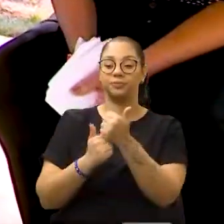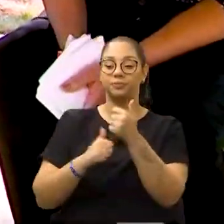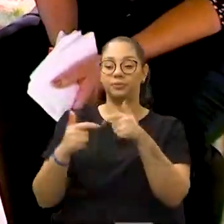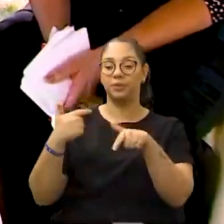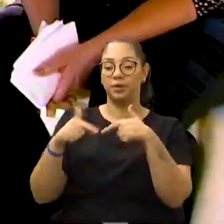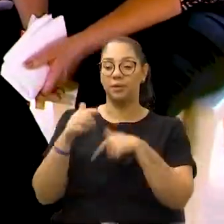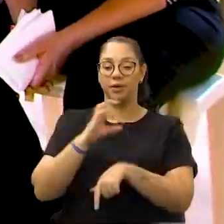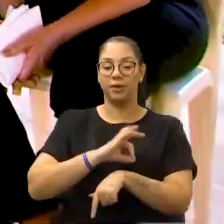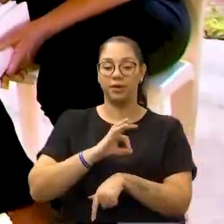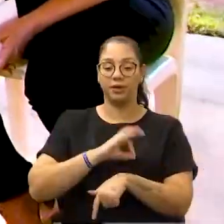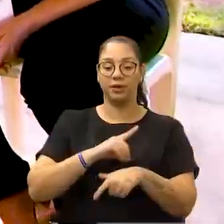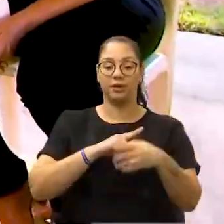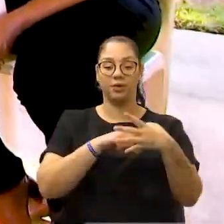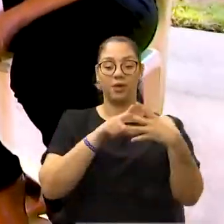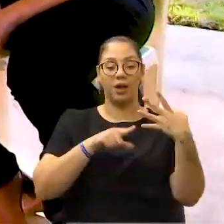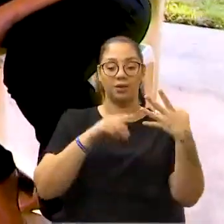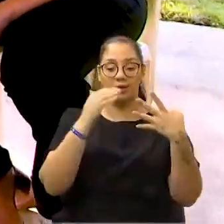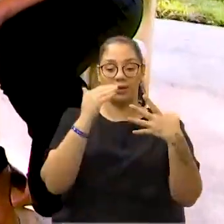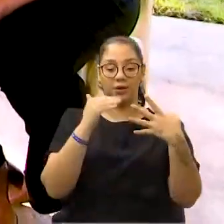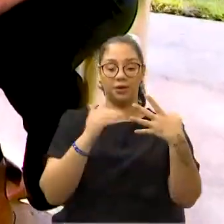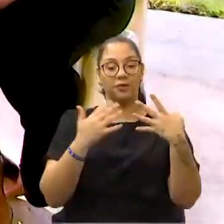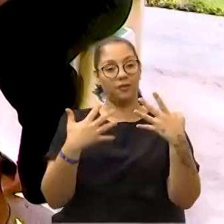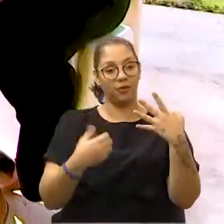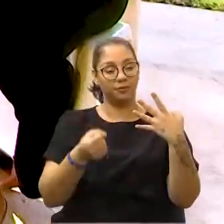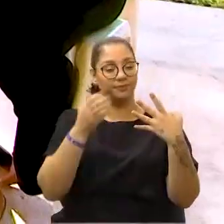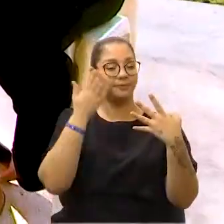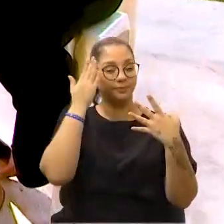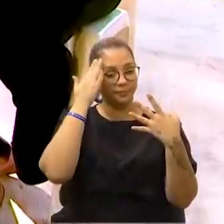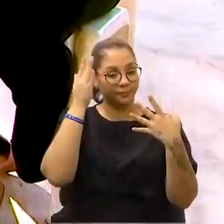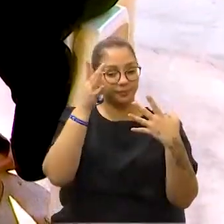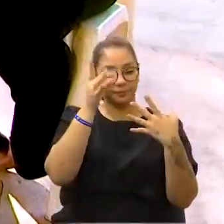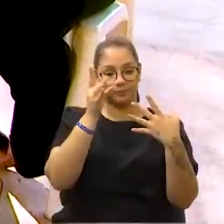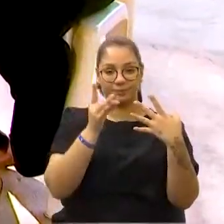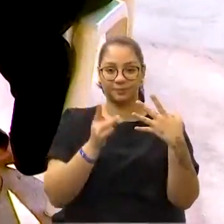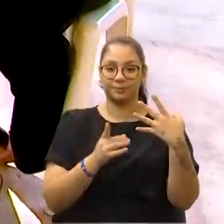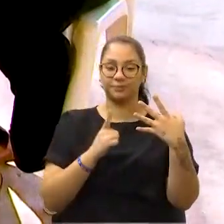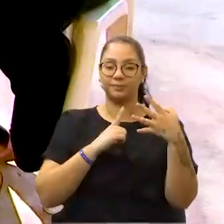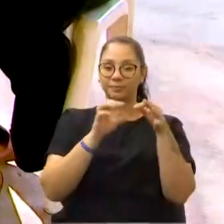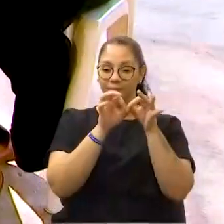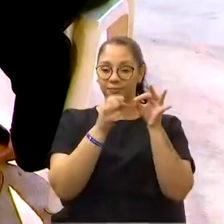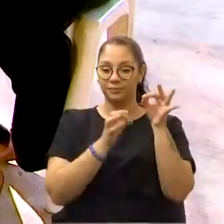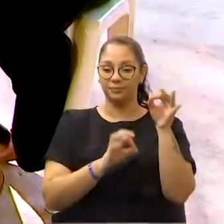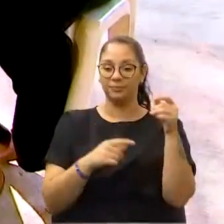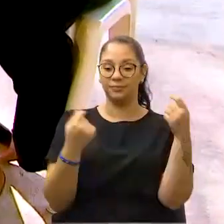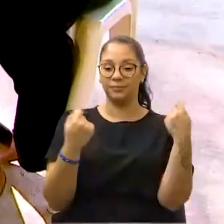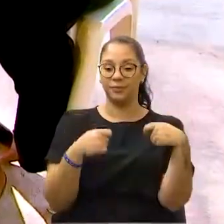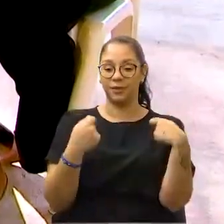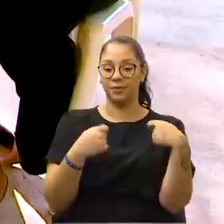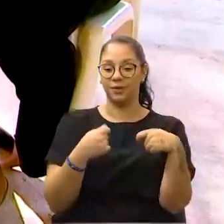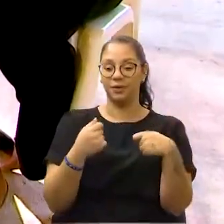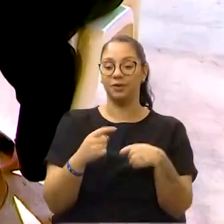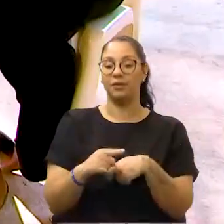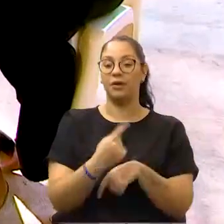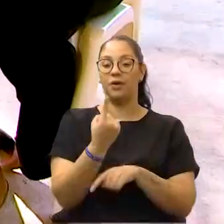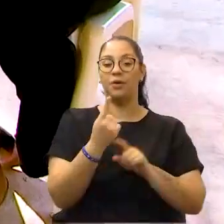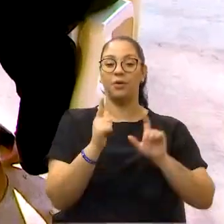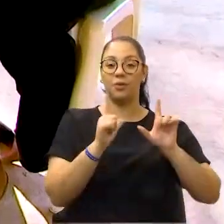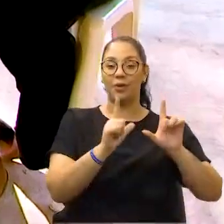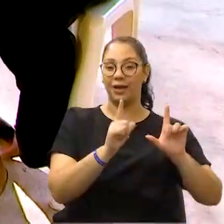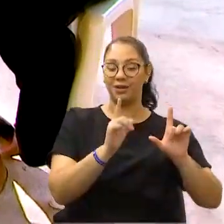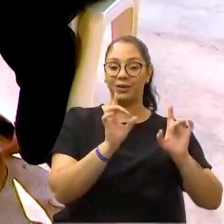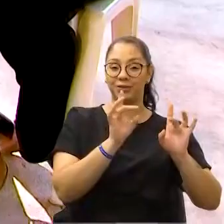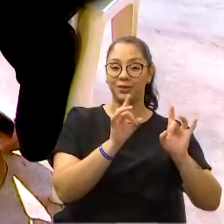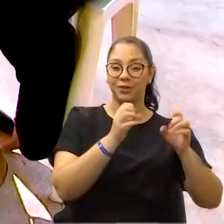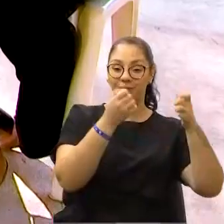São 4 eixos aqui, a gente vai conhecer um pouco de cada, porque é um trabalho muito extenso, muito grande. Tinha que